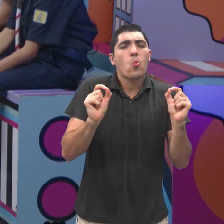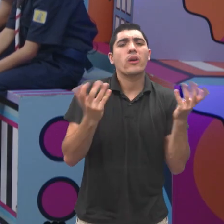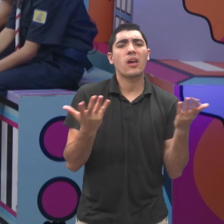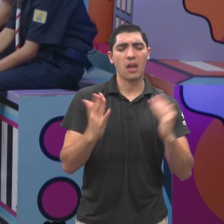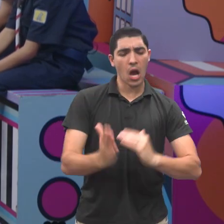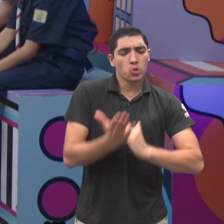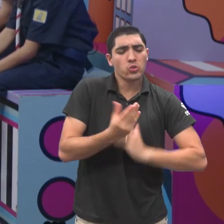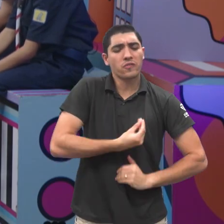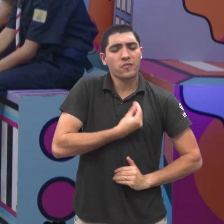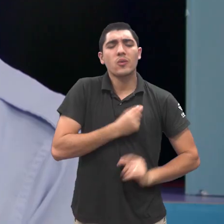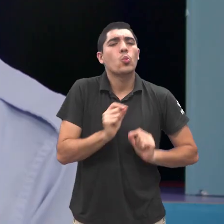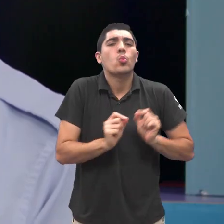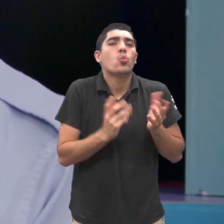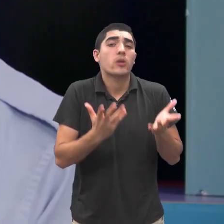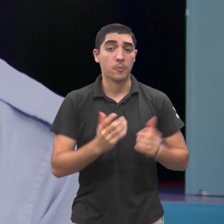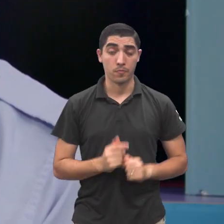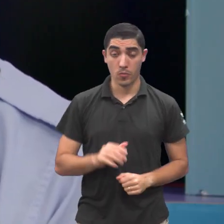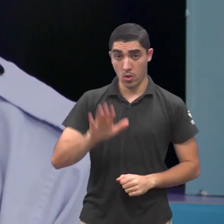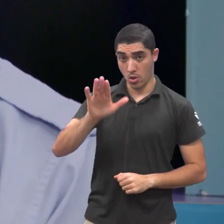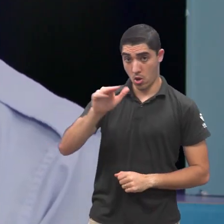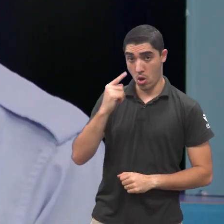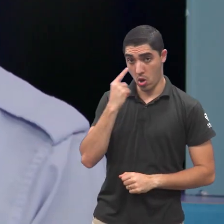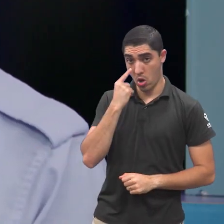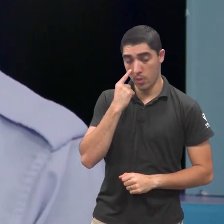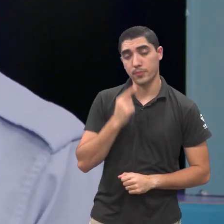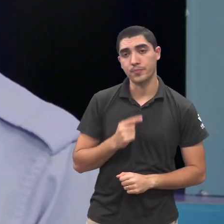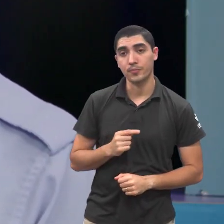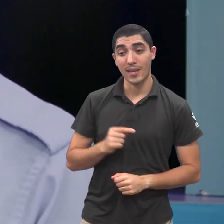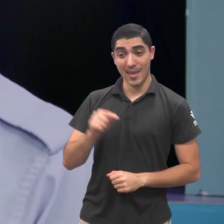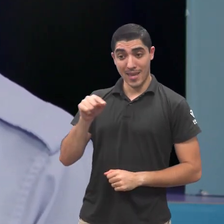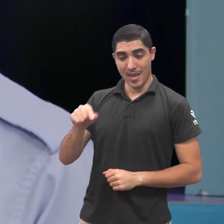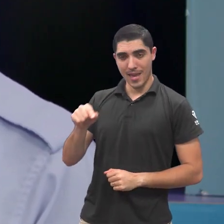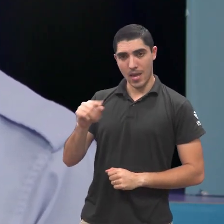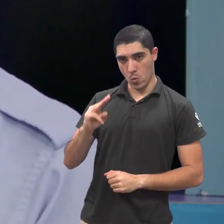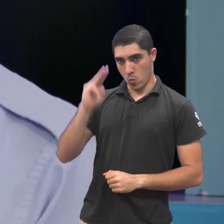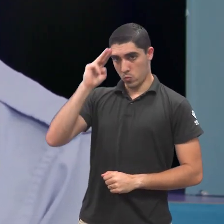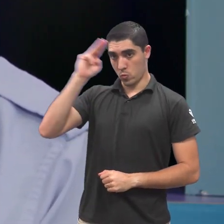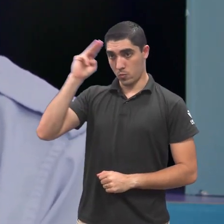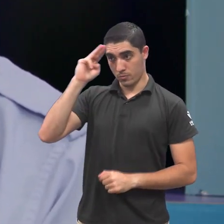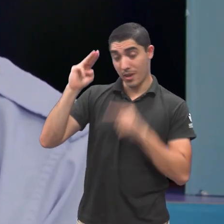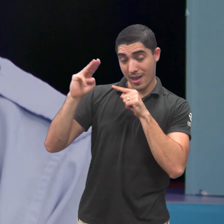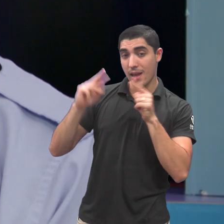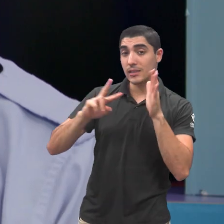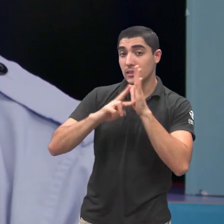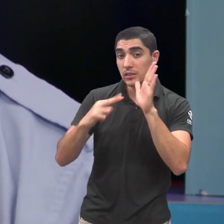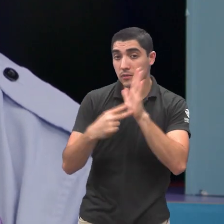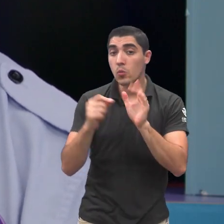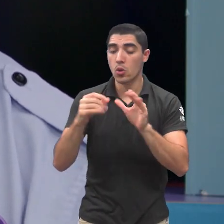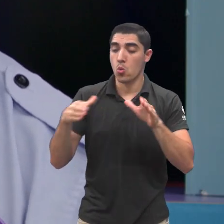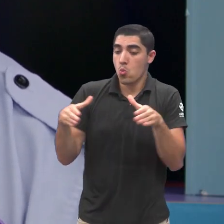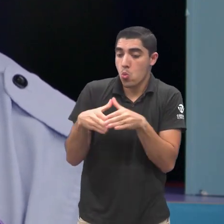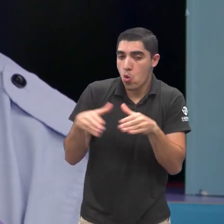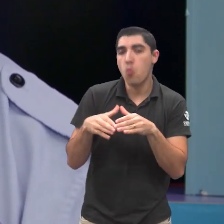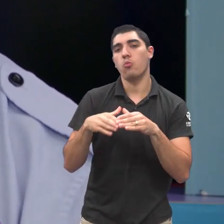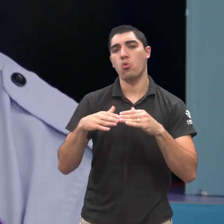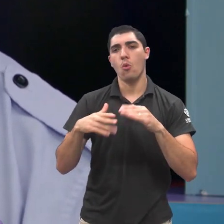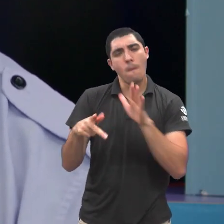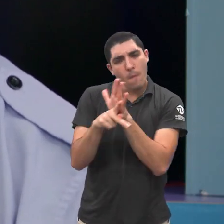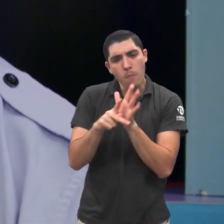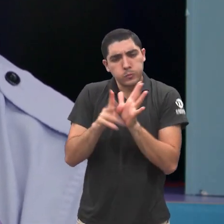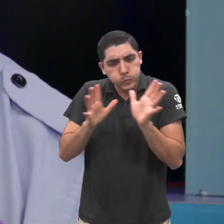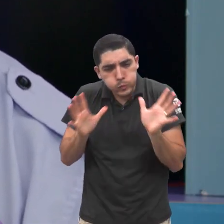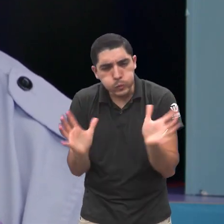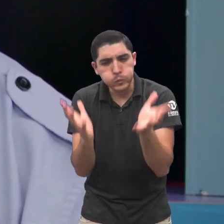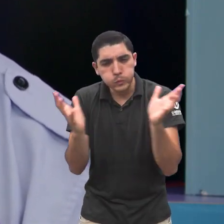vida? Ô, Matheus, o movimento escoteiro é um movimento educacional, né? E muito mais do que as atividades de